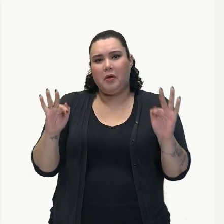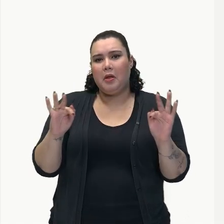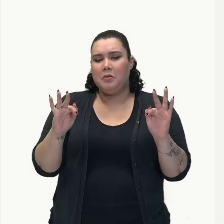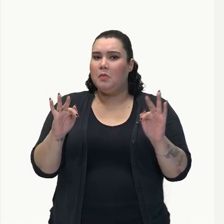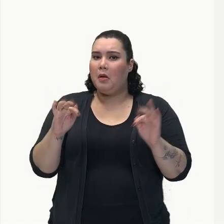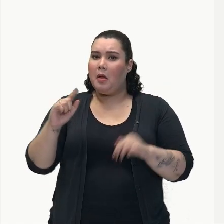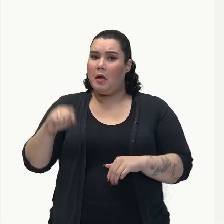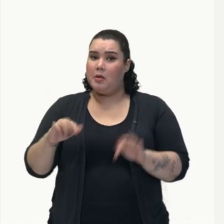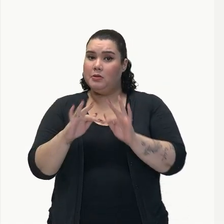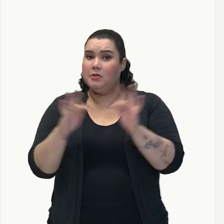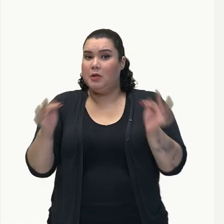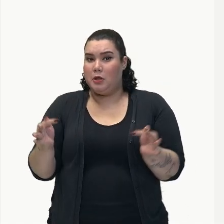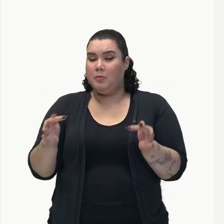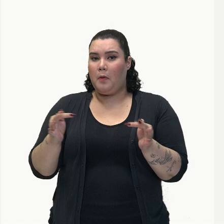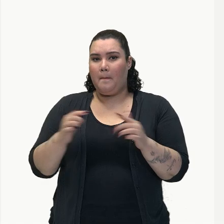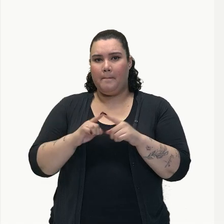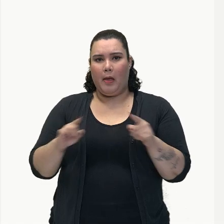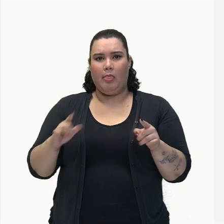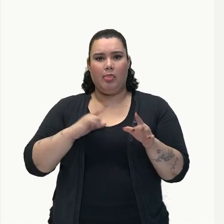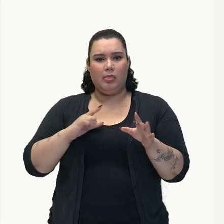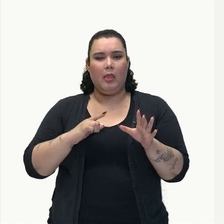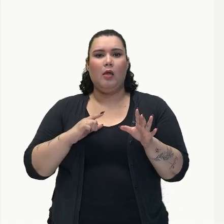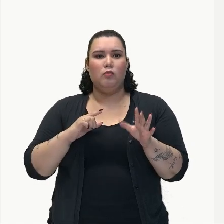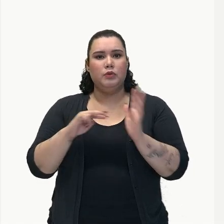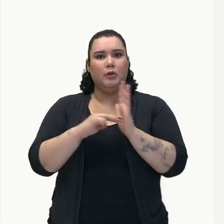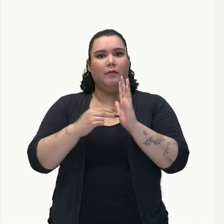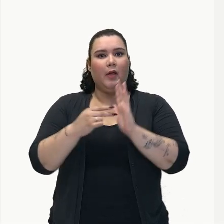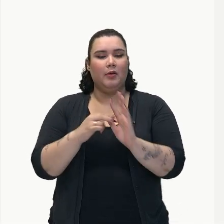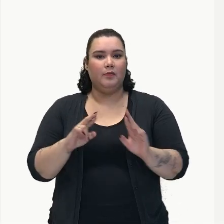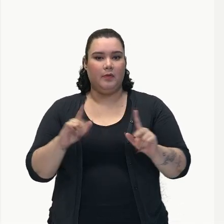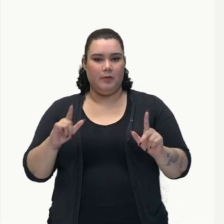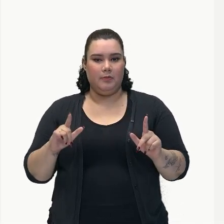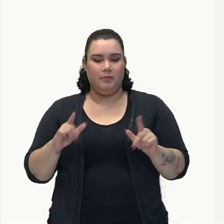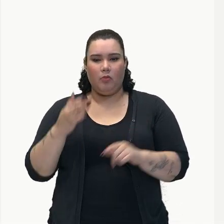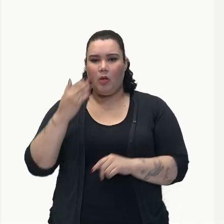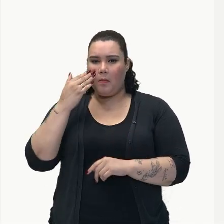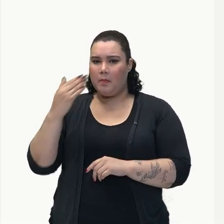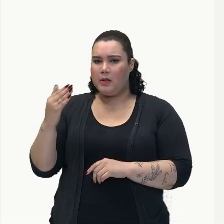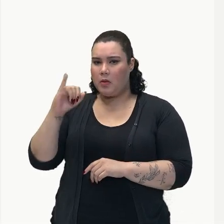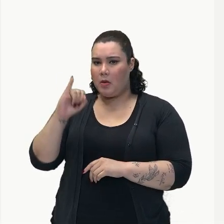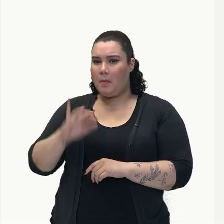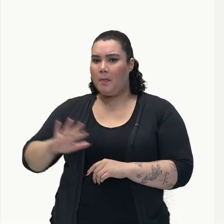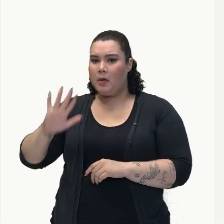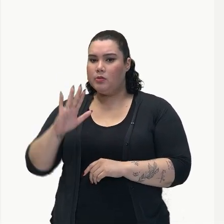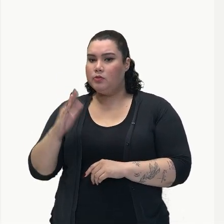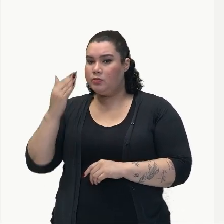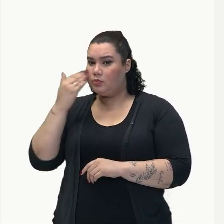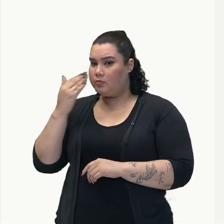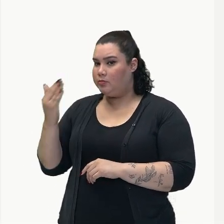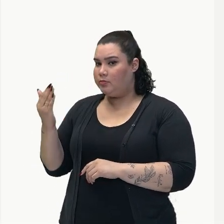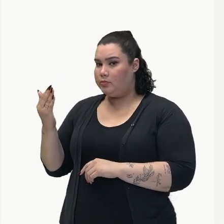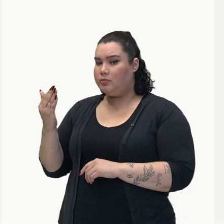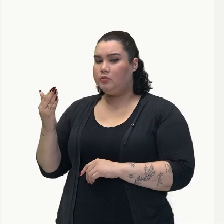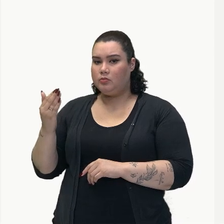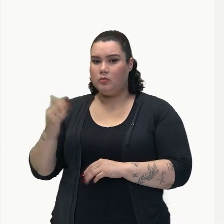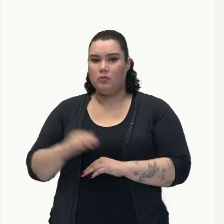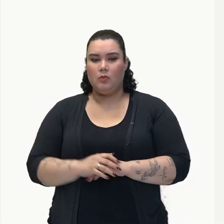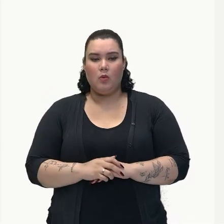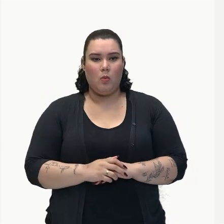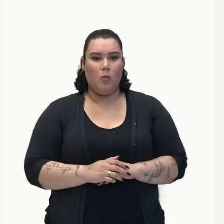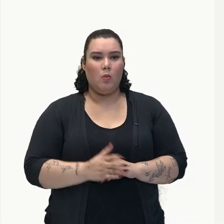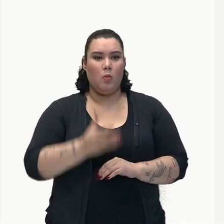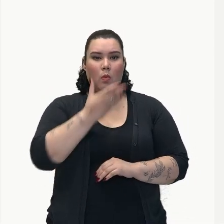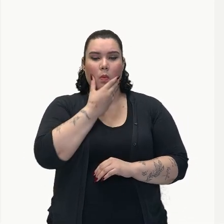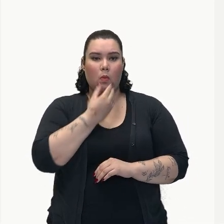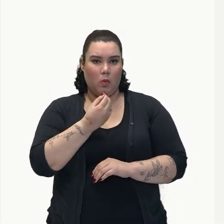diz muita coisa, né? Se nós observarmos bem aqui a imagem, nós temos o que aqui? Um equatoriano. Não foi isso